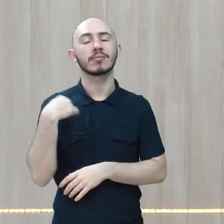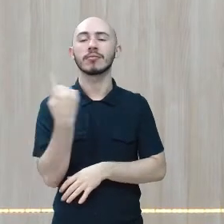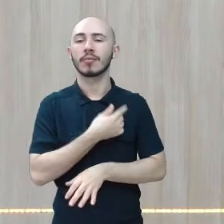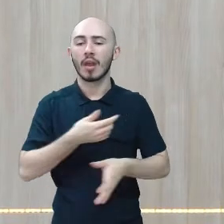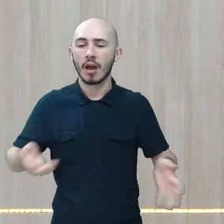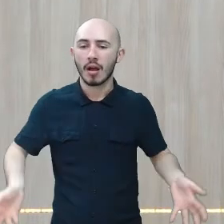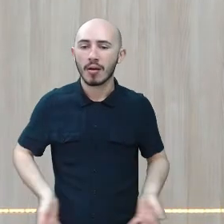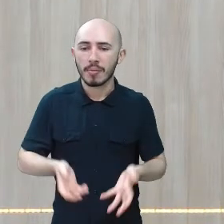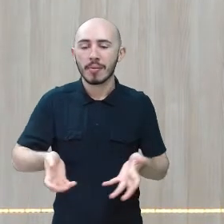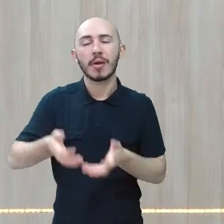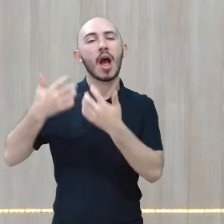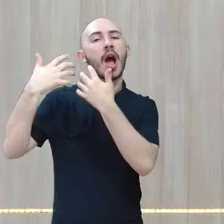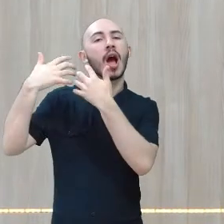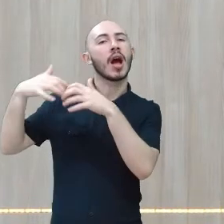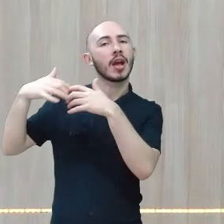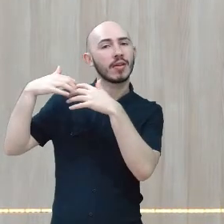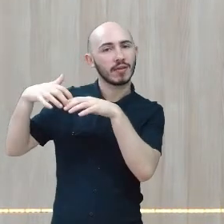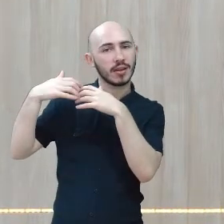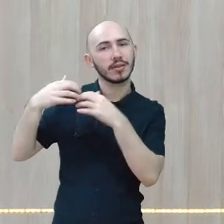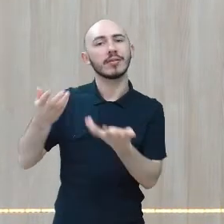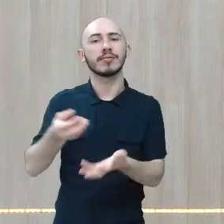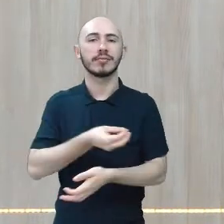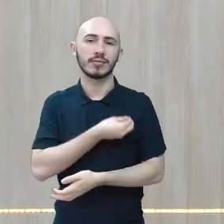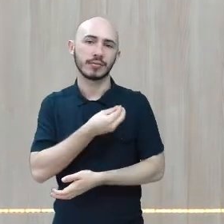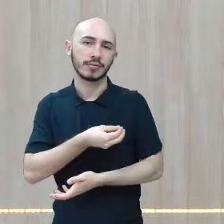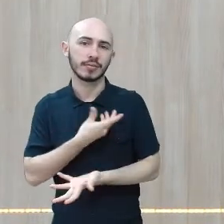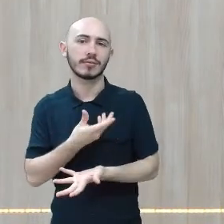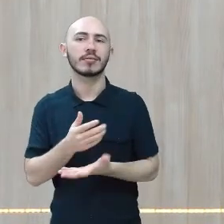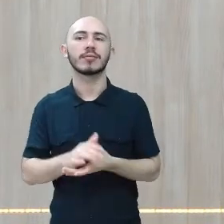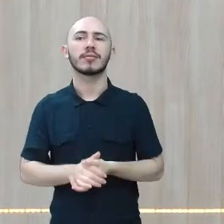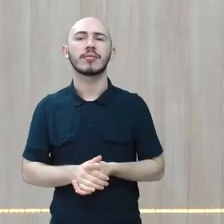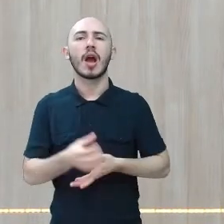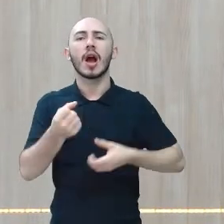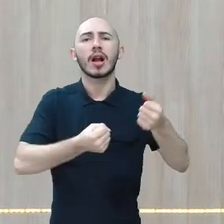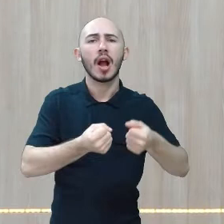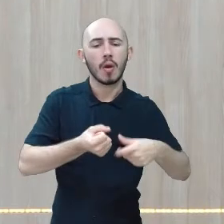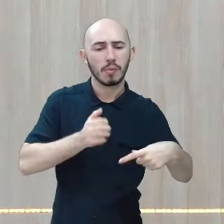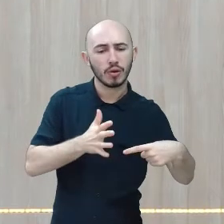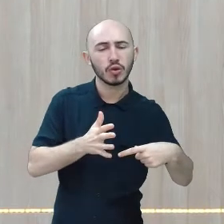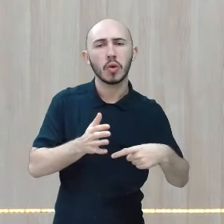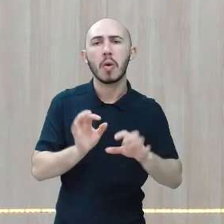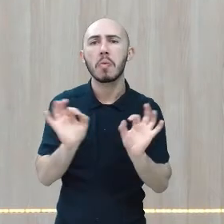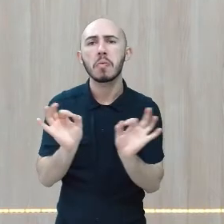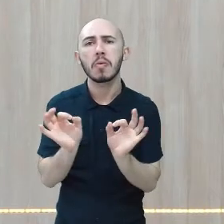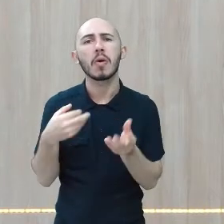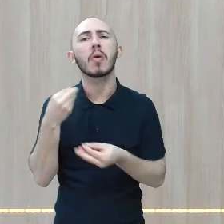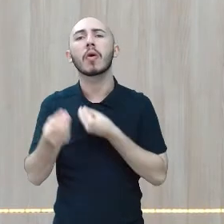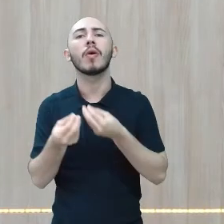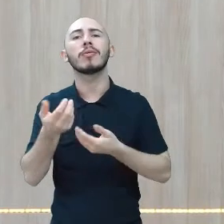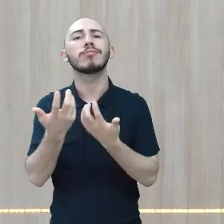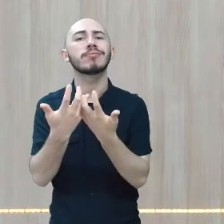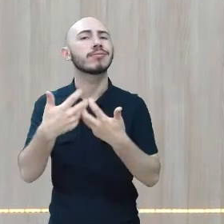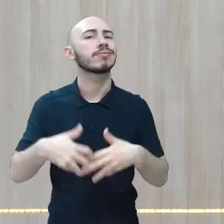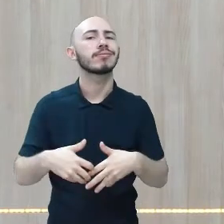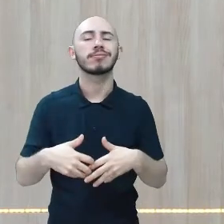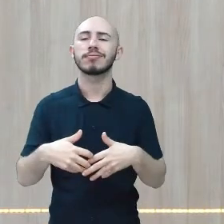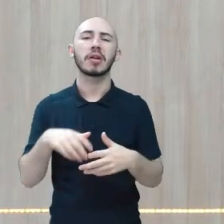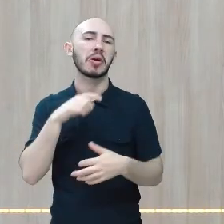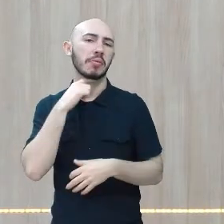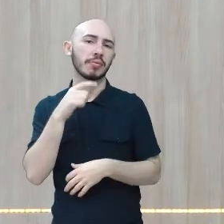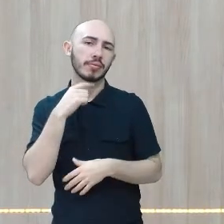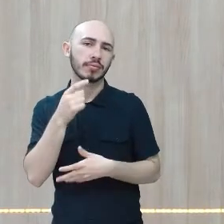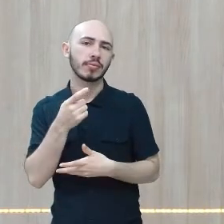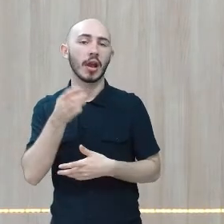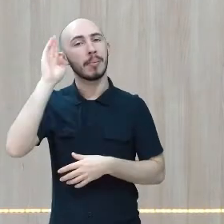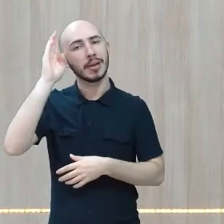a uma reflexão de vida, não é? Porque o carro não tem vida sem motor. O motor é o principal.